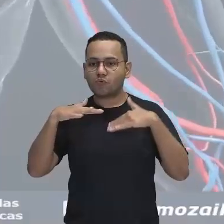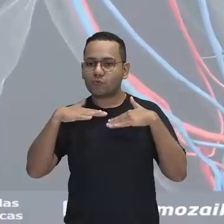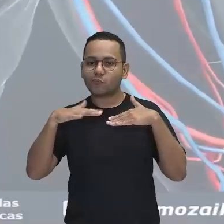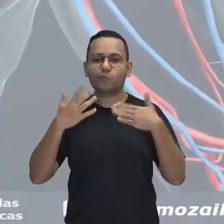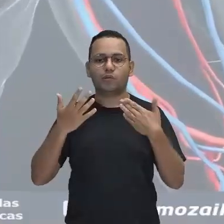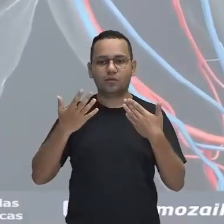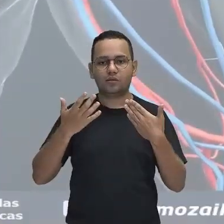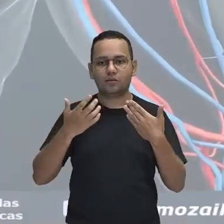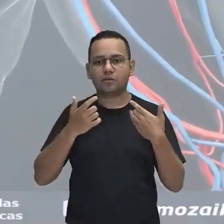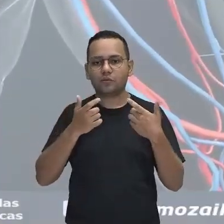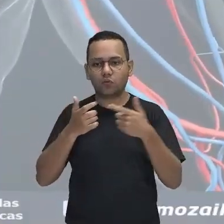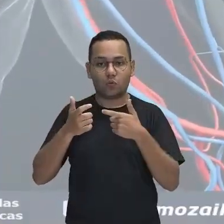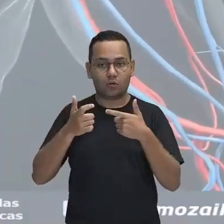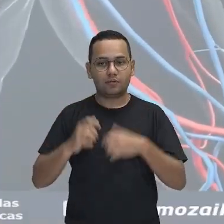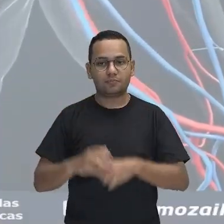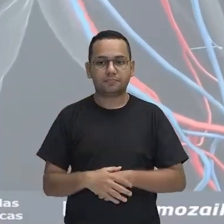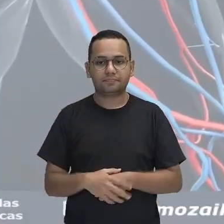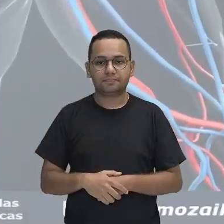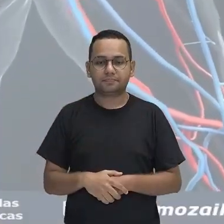de forma